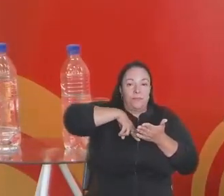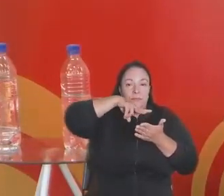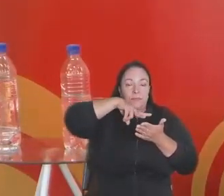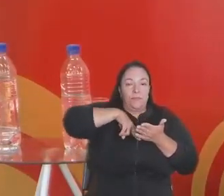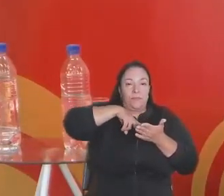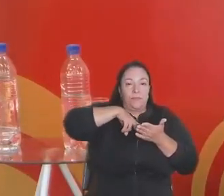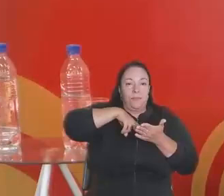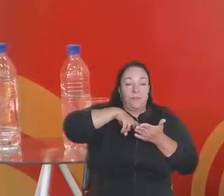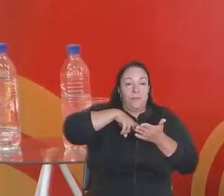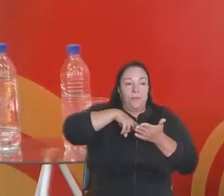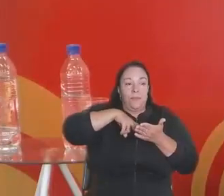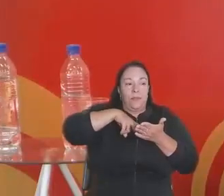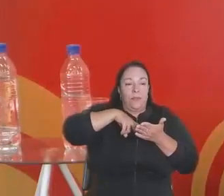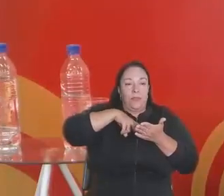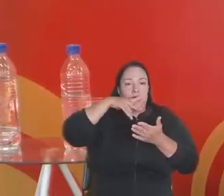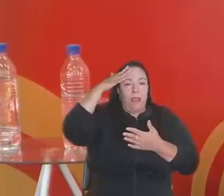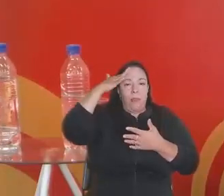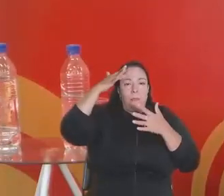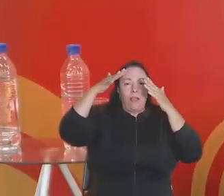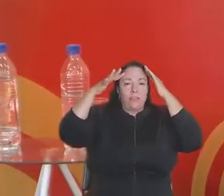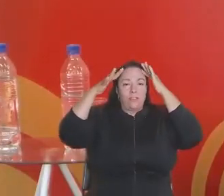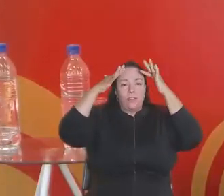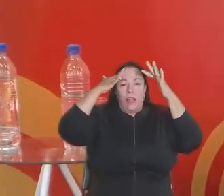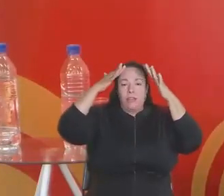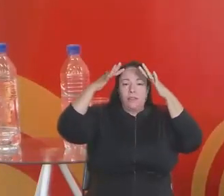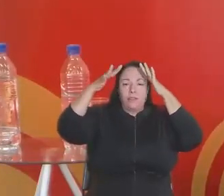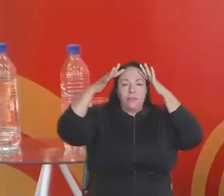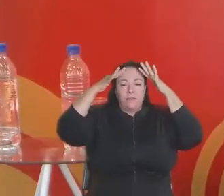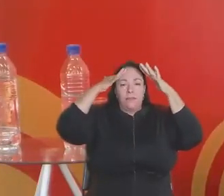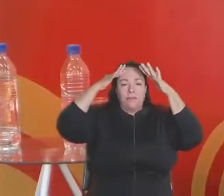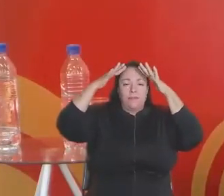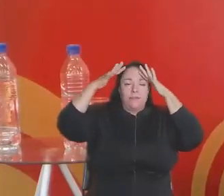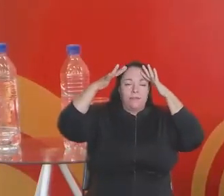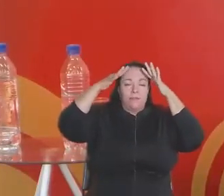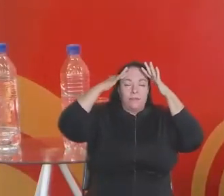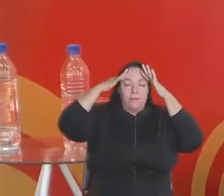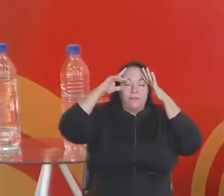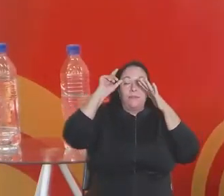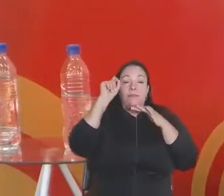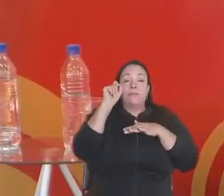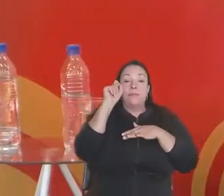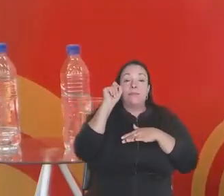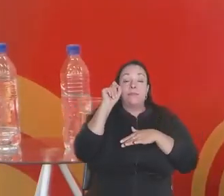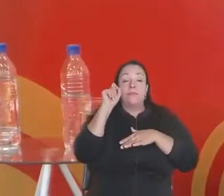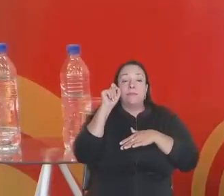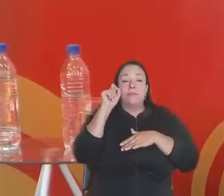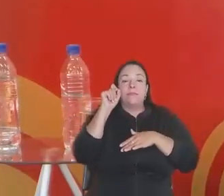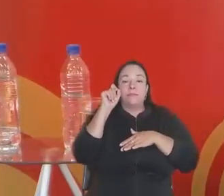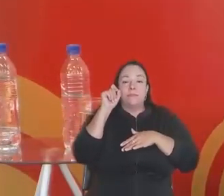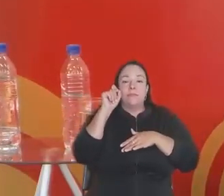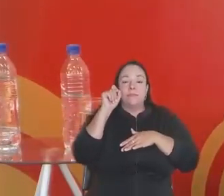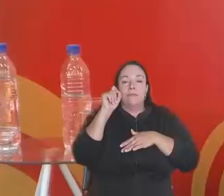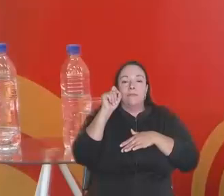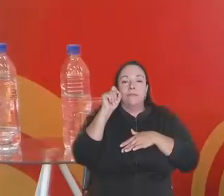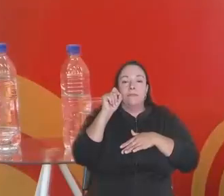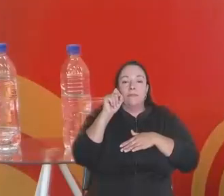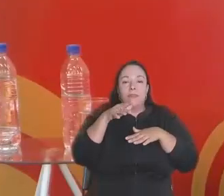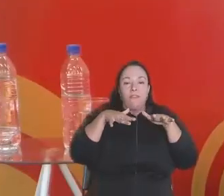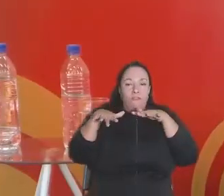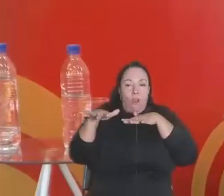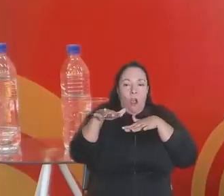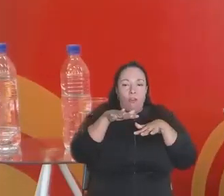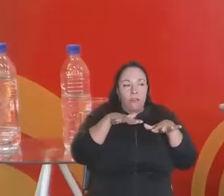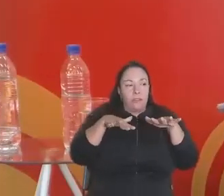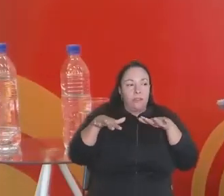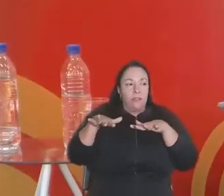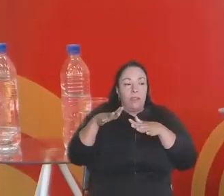ele consiga ter essa imaginação do que está o entorno ali. Então, eu